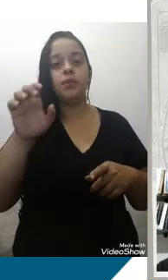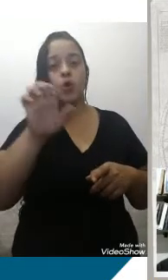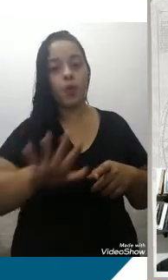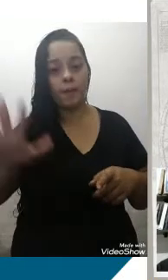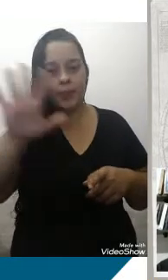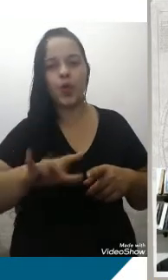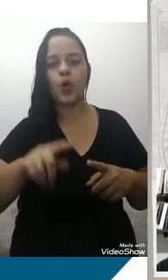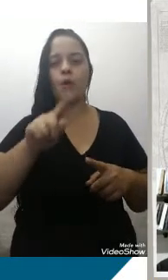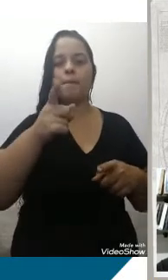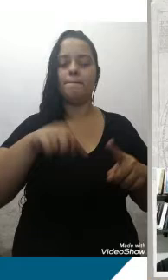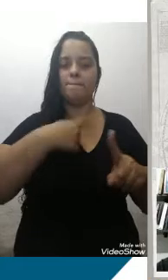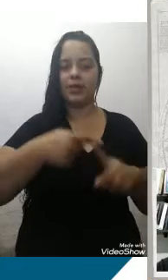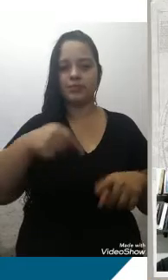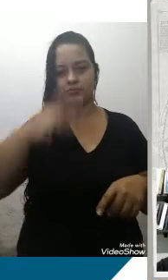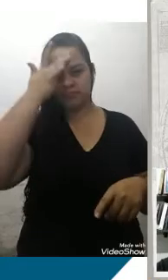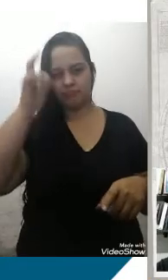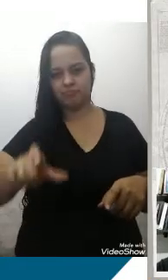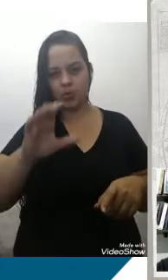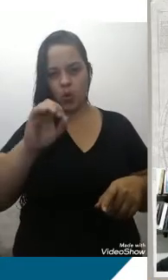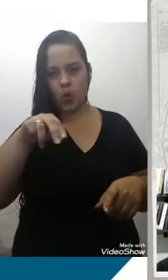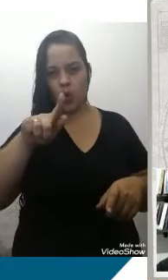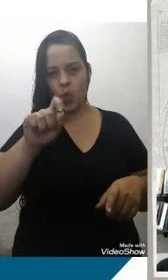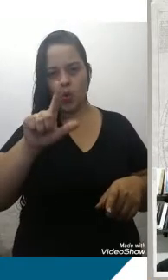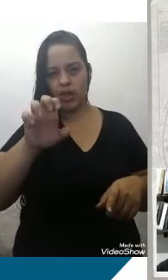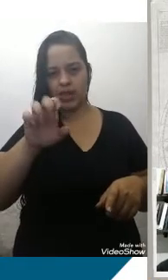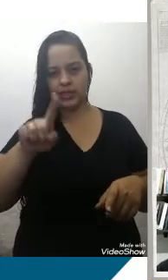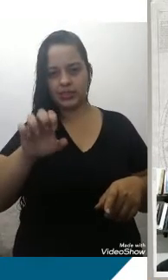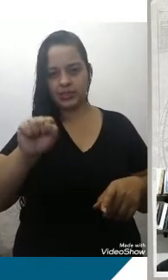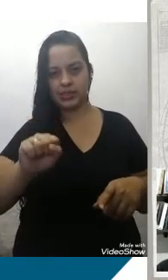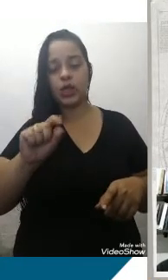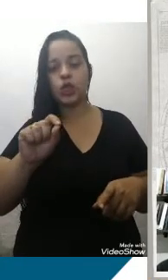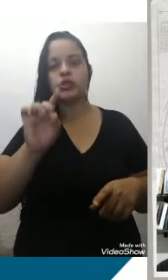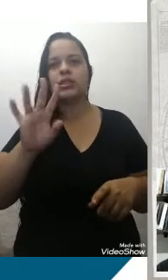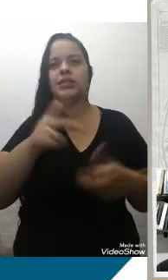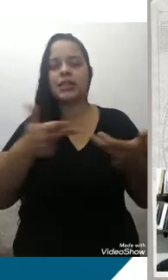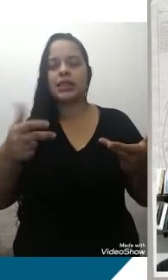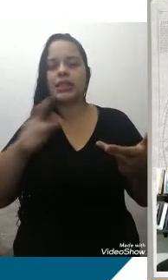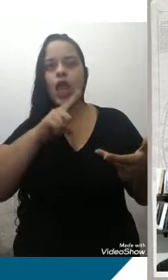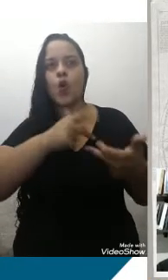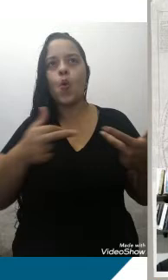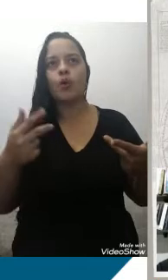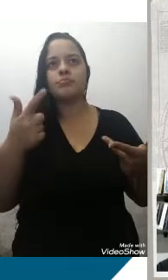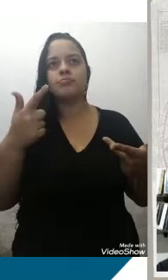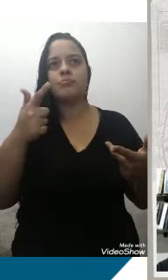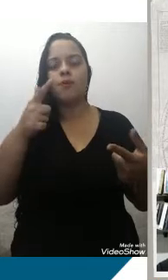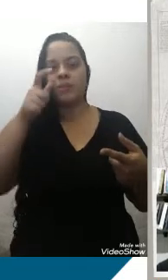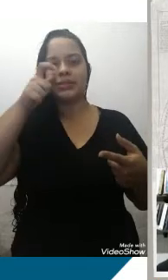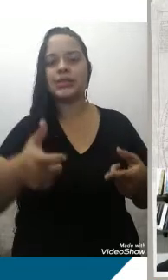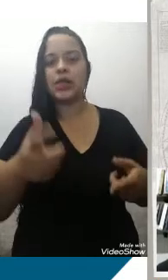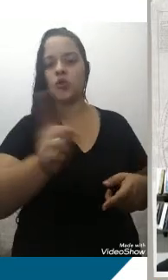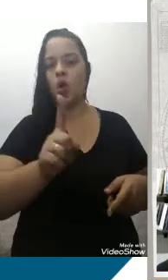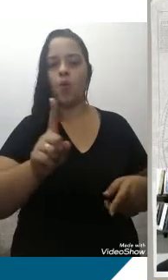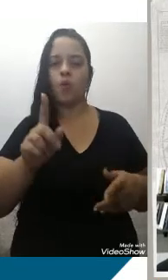não geraram resultados apenas intencionais. Primeiro, porque eram feitas analogias a partir de